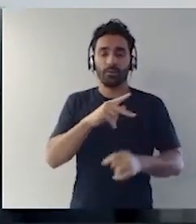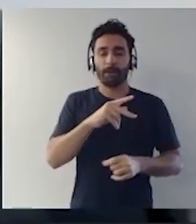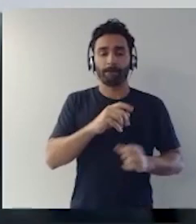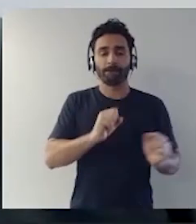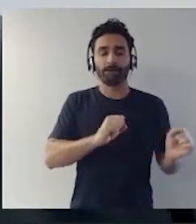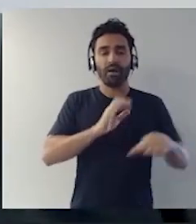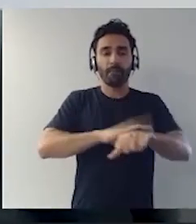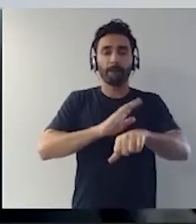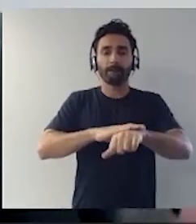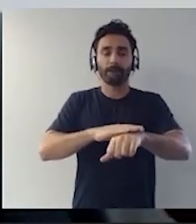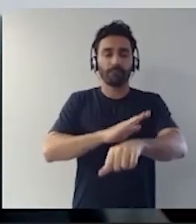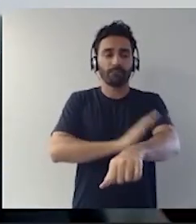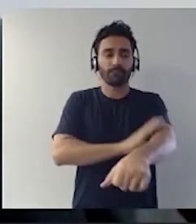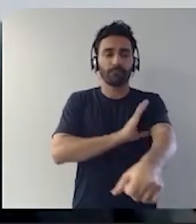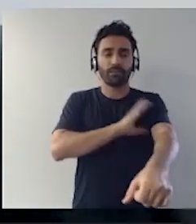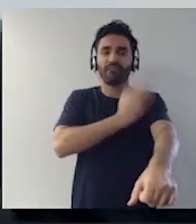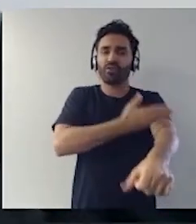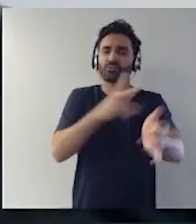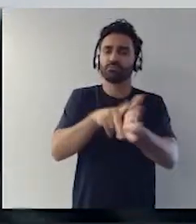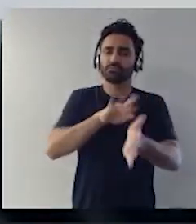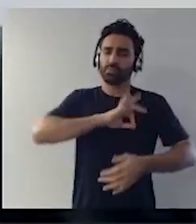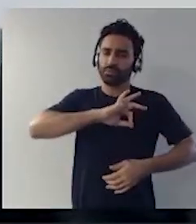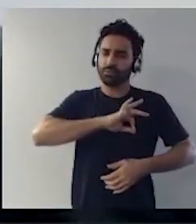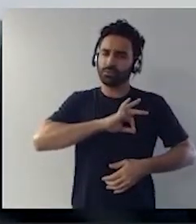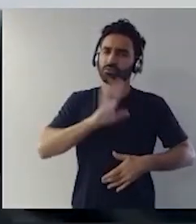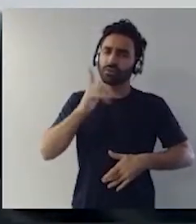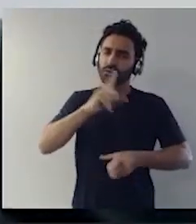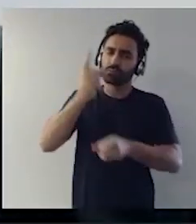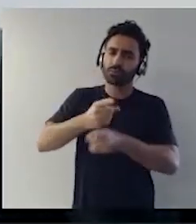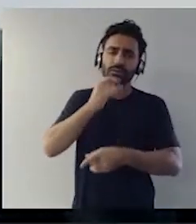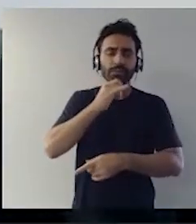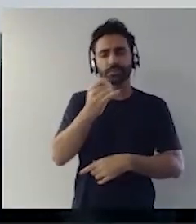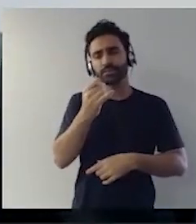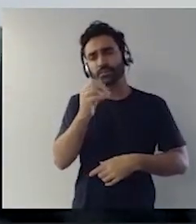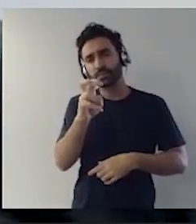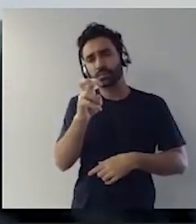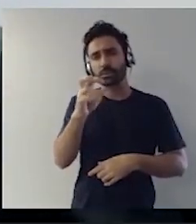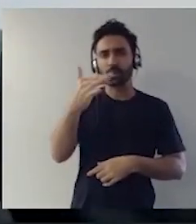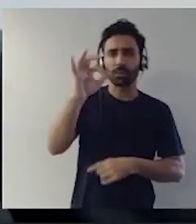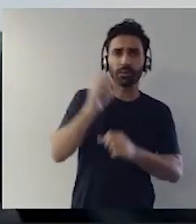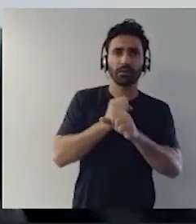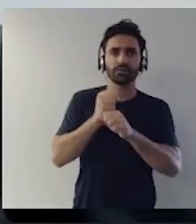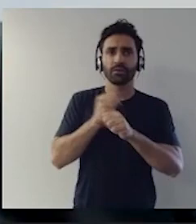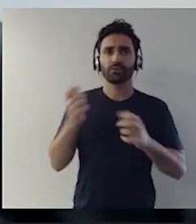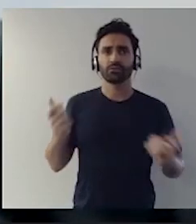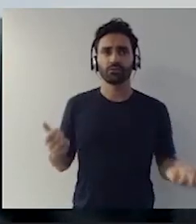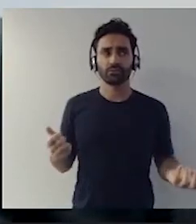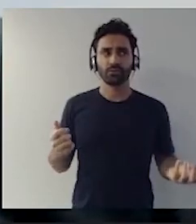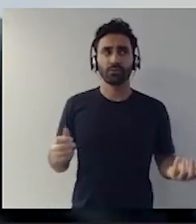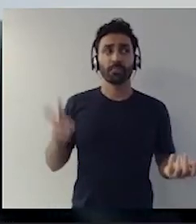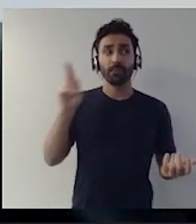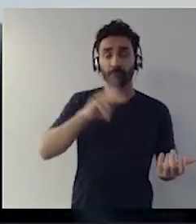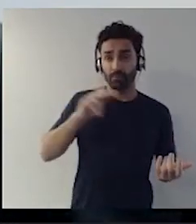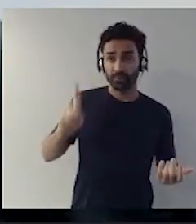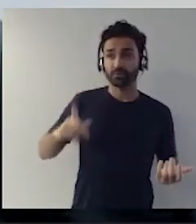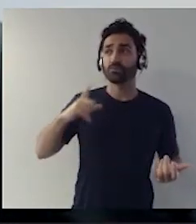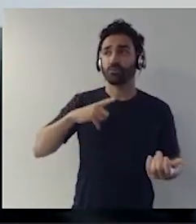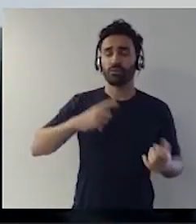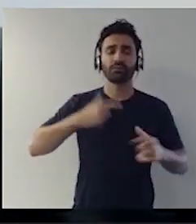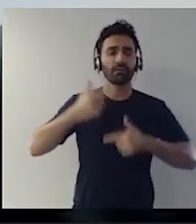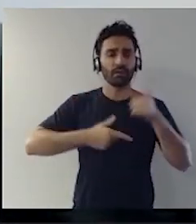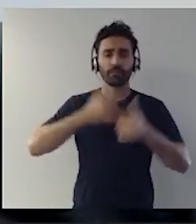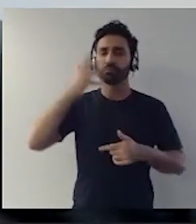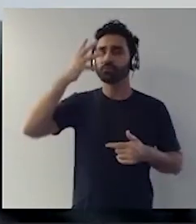estava ficando difícil, eram sempre os mesmos, de mais de 5, de 10 anos, né? O professor Egon, inclusive, tem um trabalho belíssimo